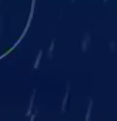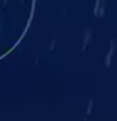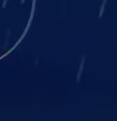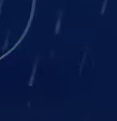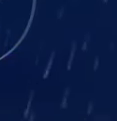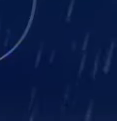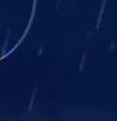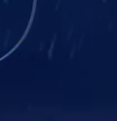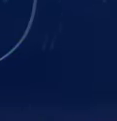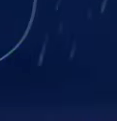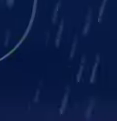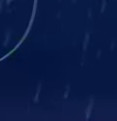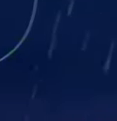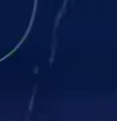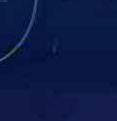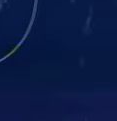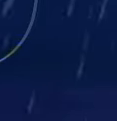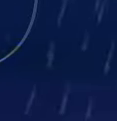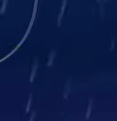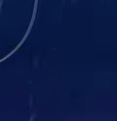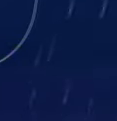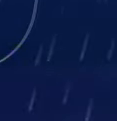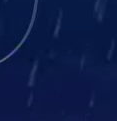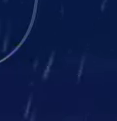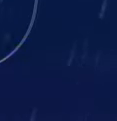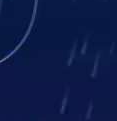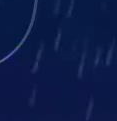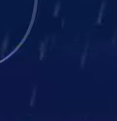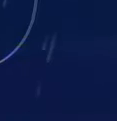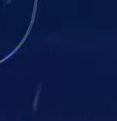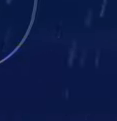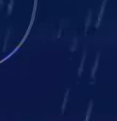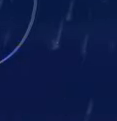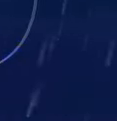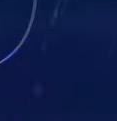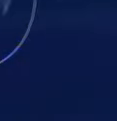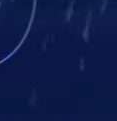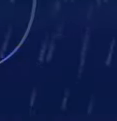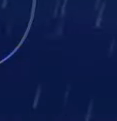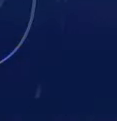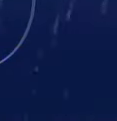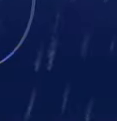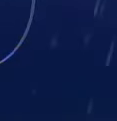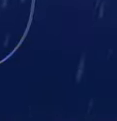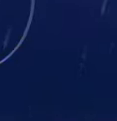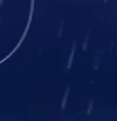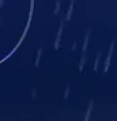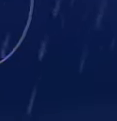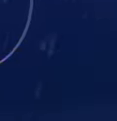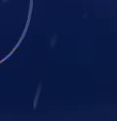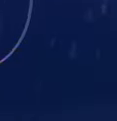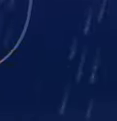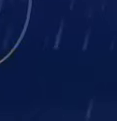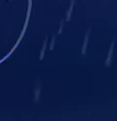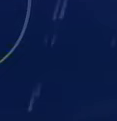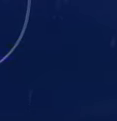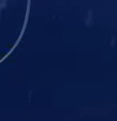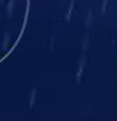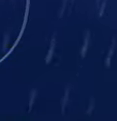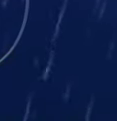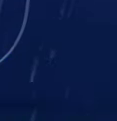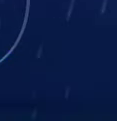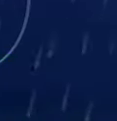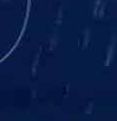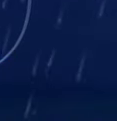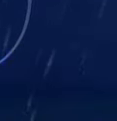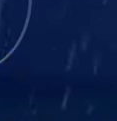continuam altas. Mínima de 21 e máxima de 32 graus. Em Patos de Minas, pancadas de chuva podem